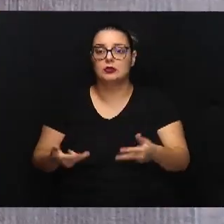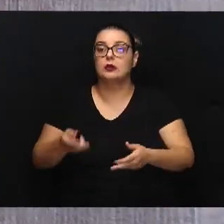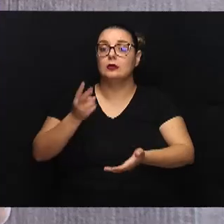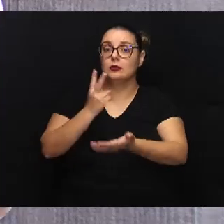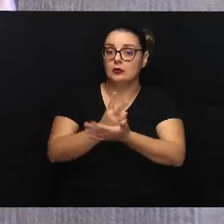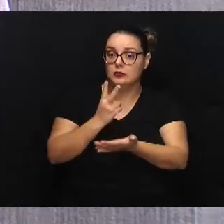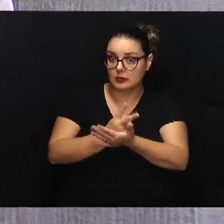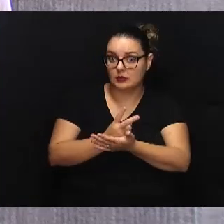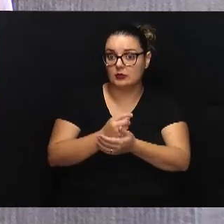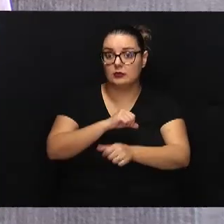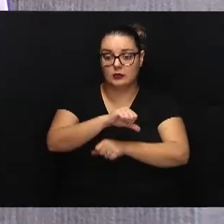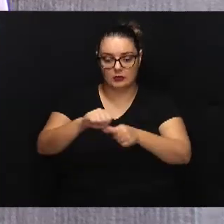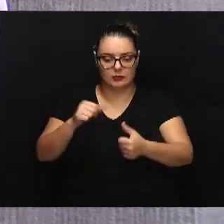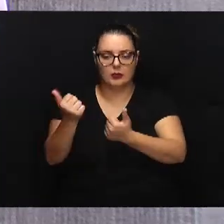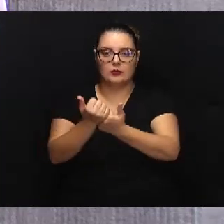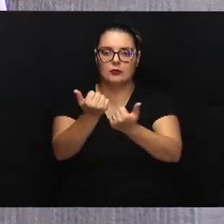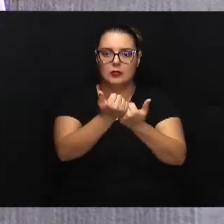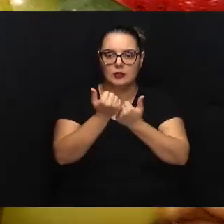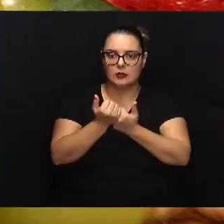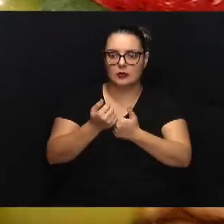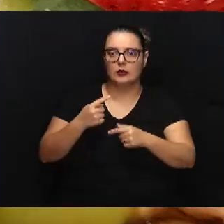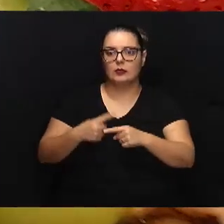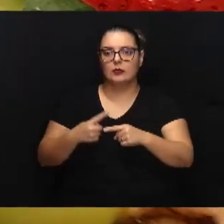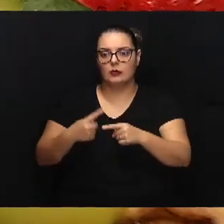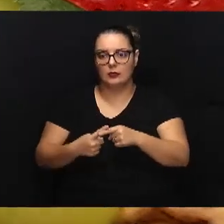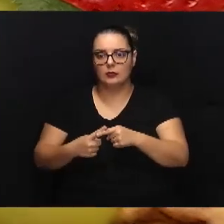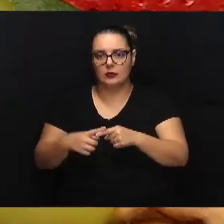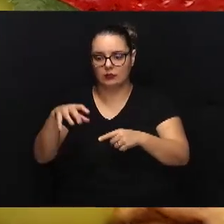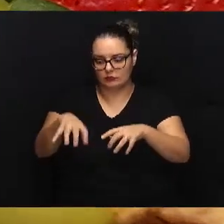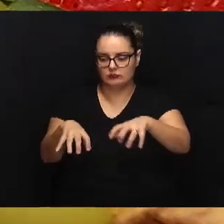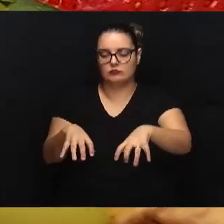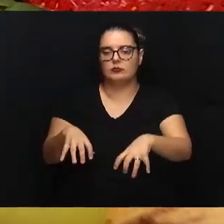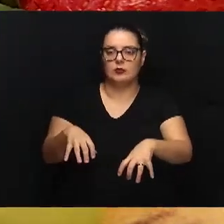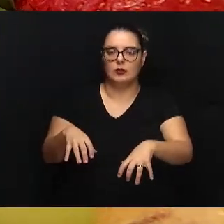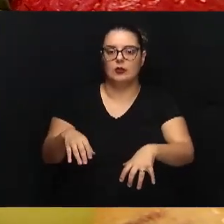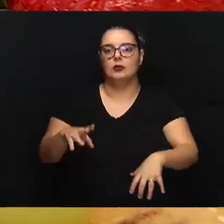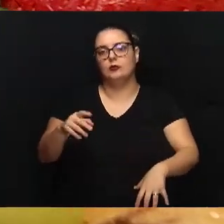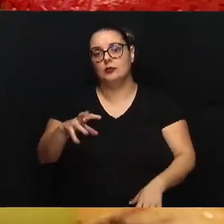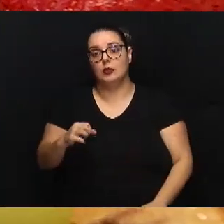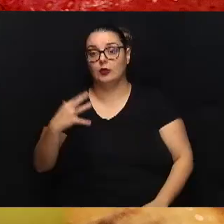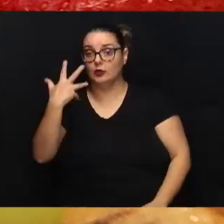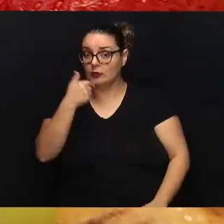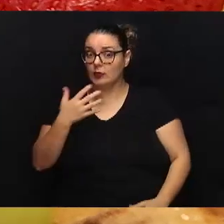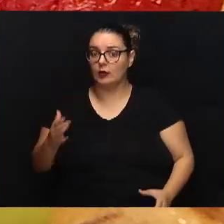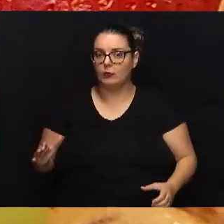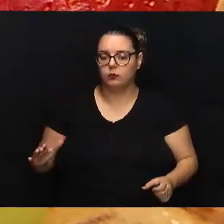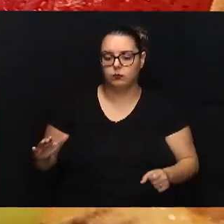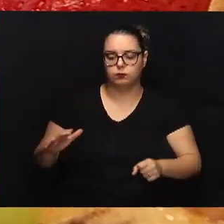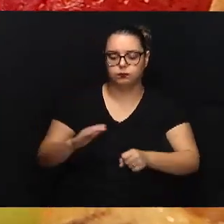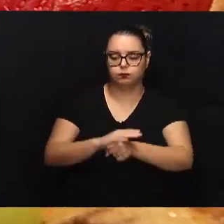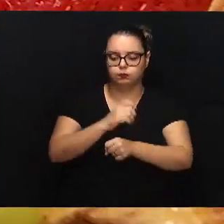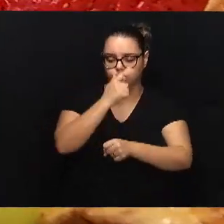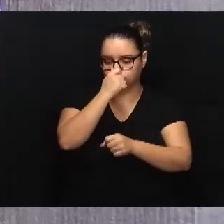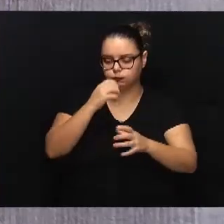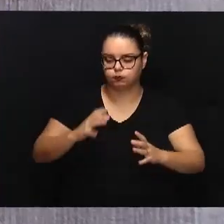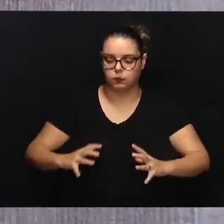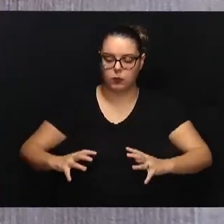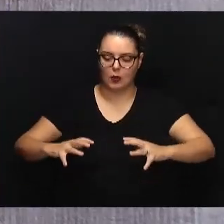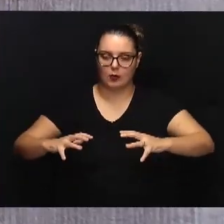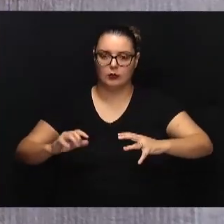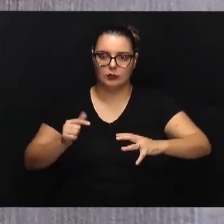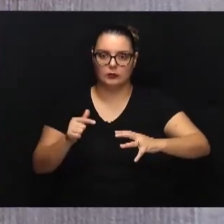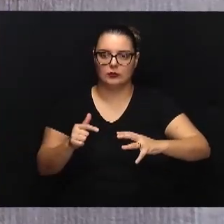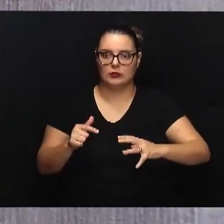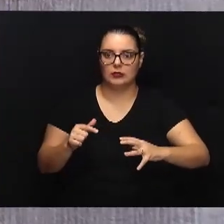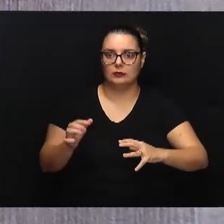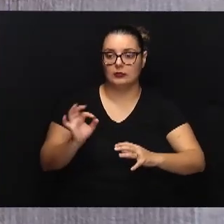por outro, porque senão fica buraco na cesta. E o bonito dela é ela totalmente preenchida, sem nenhum espacinho. E como